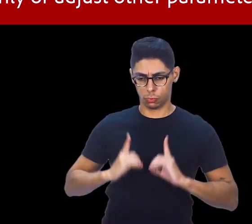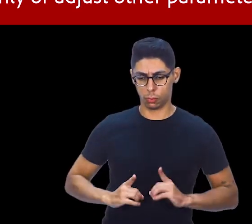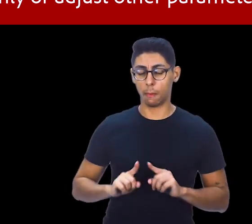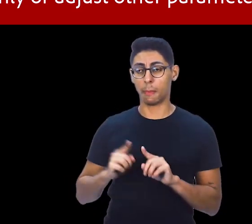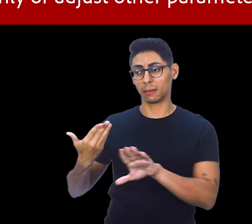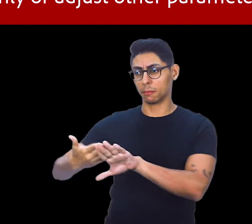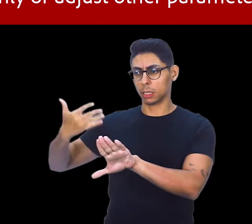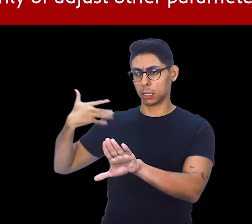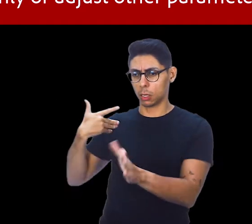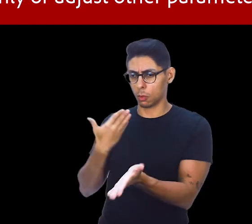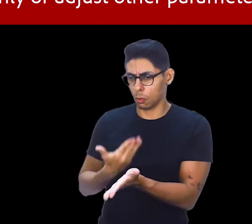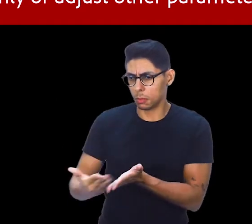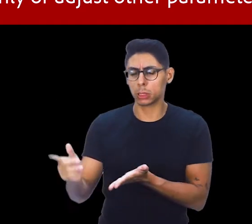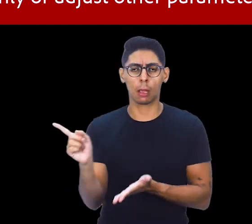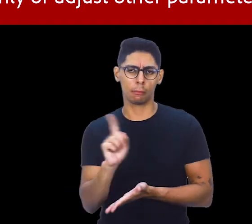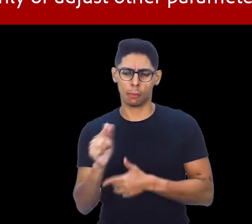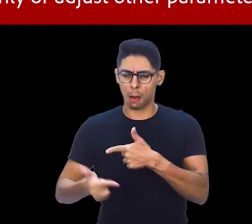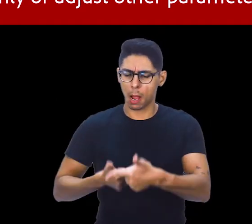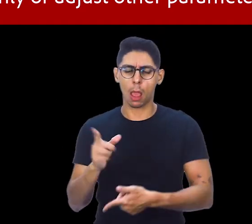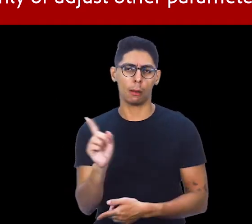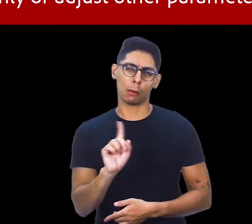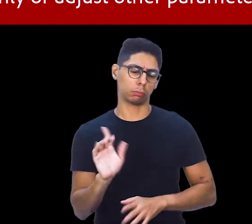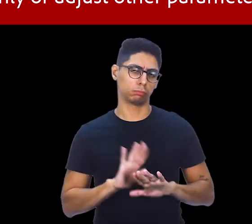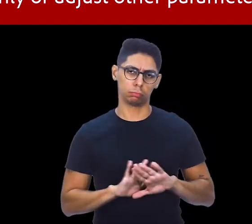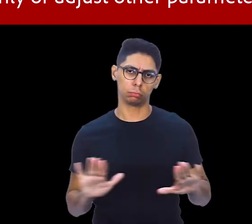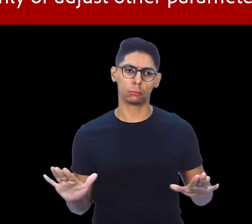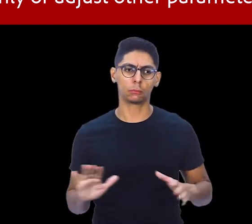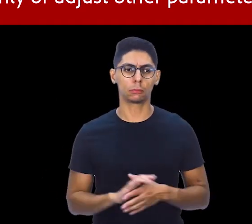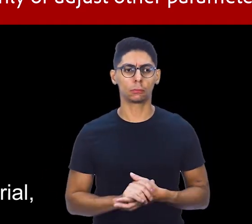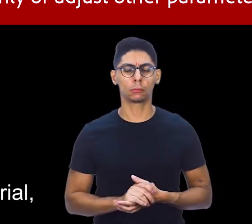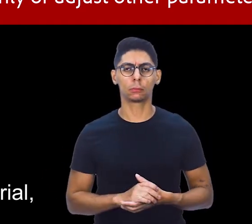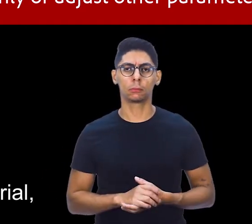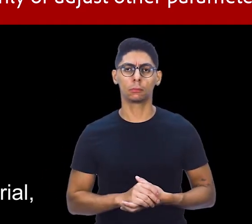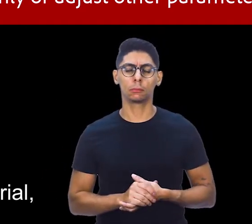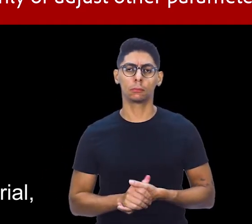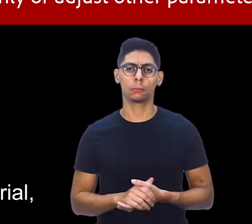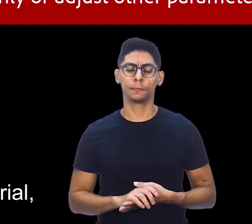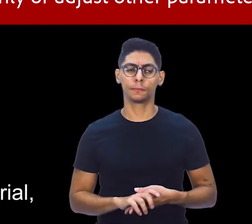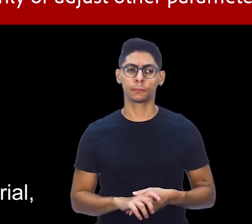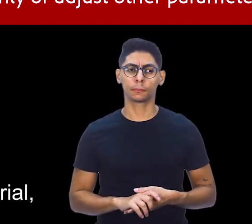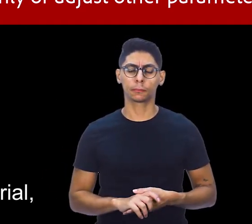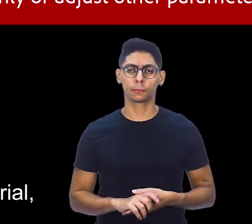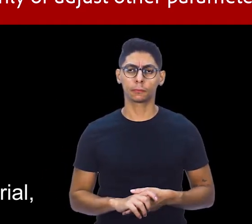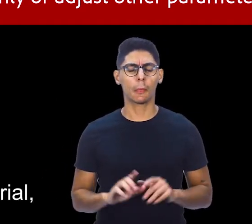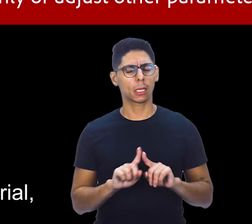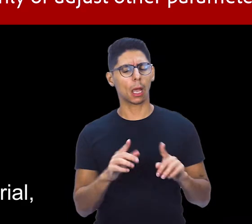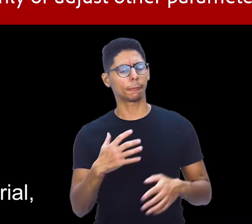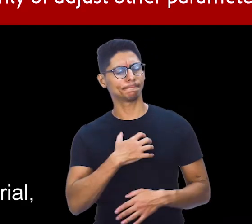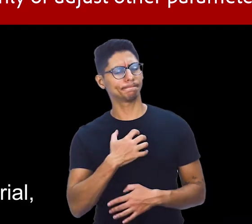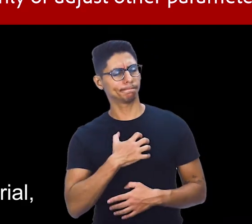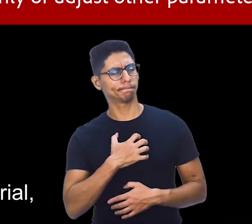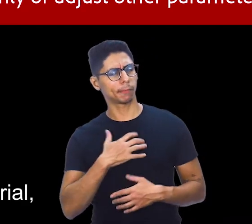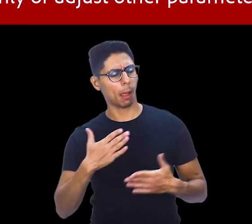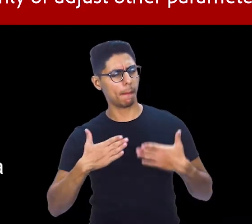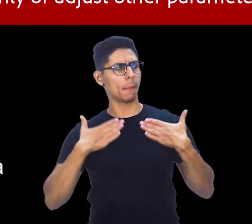não Sim, tinha. quando você começou, você não tinha. E aí, o que mais me impactou lendo o seu material, as coisas